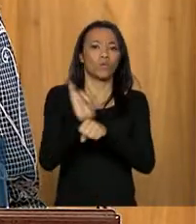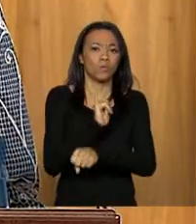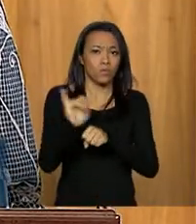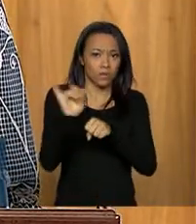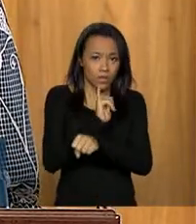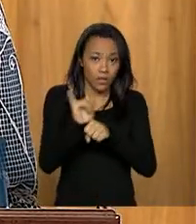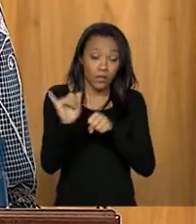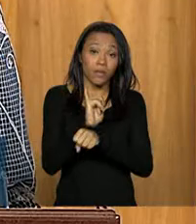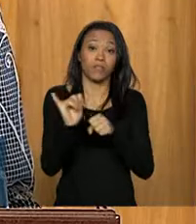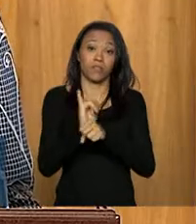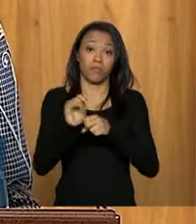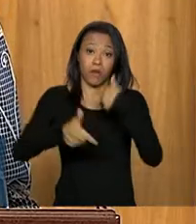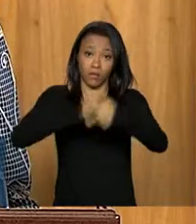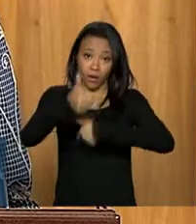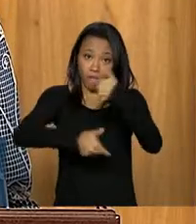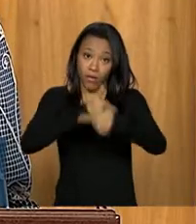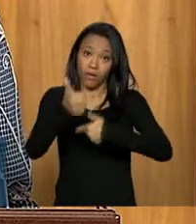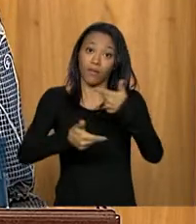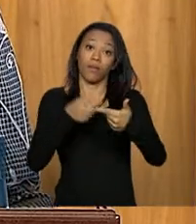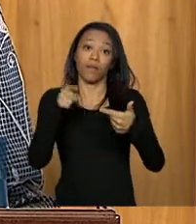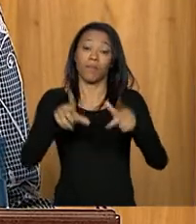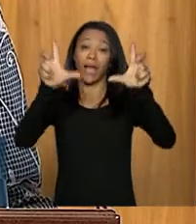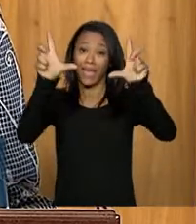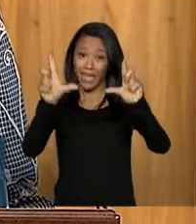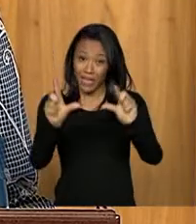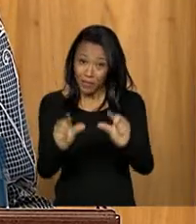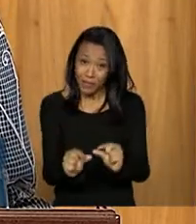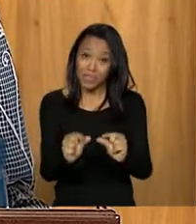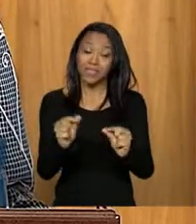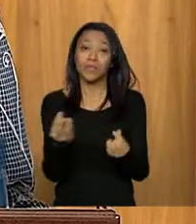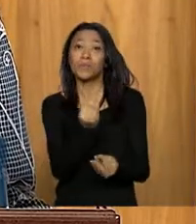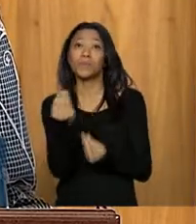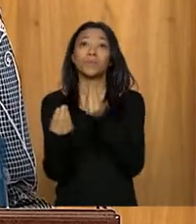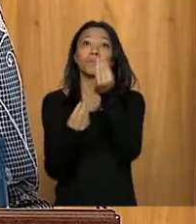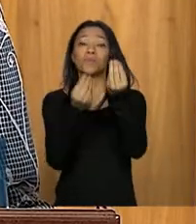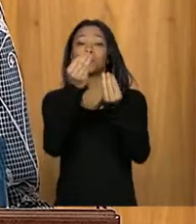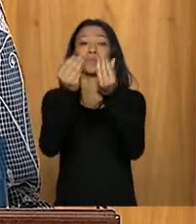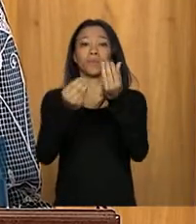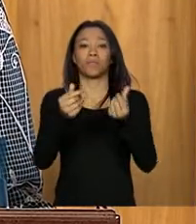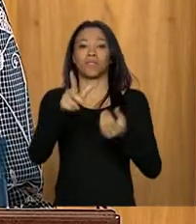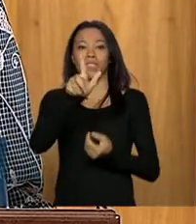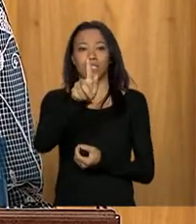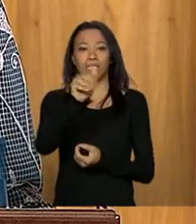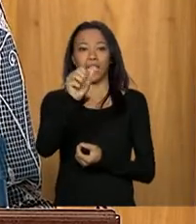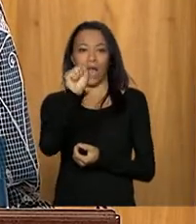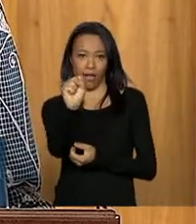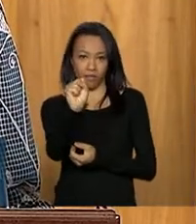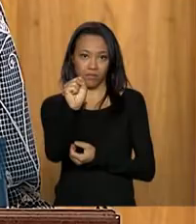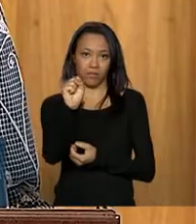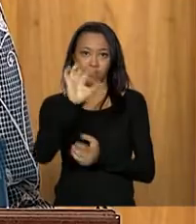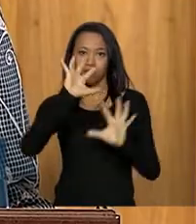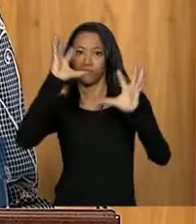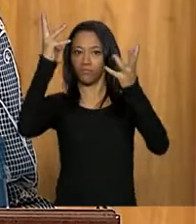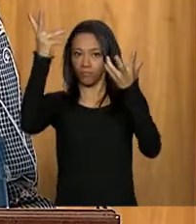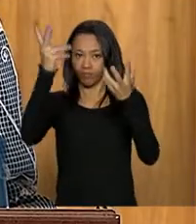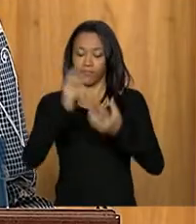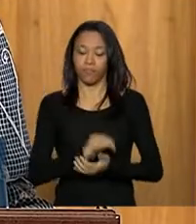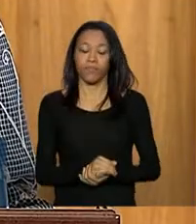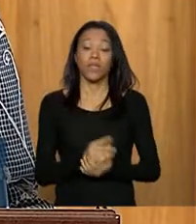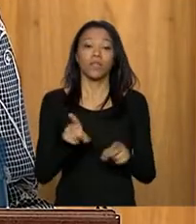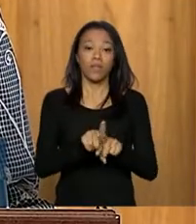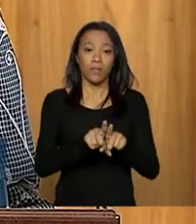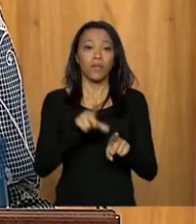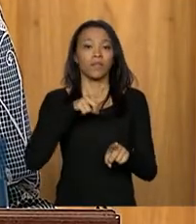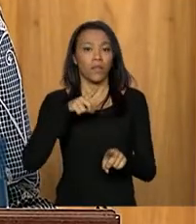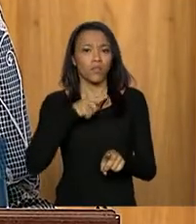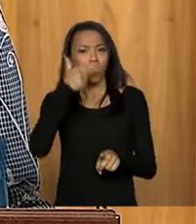bases adequadas à necessária redução das emissões. Consideramos também, aí no tema das